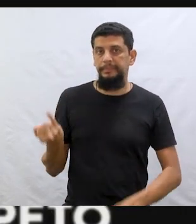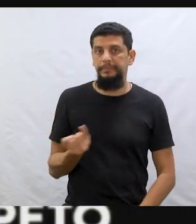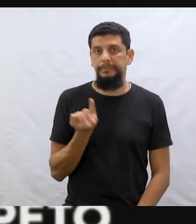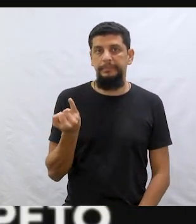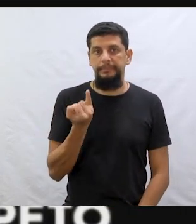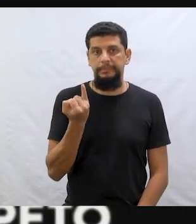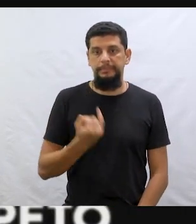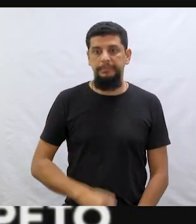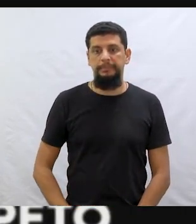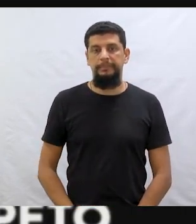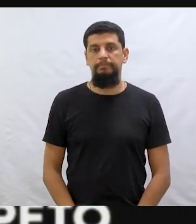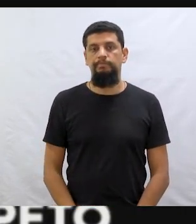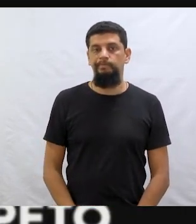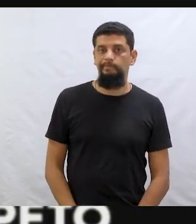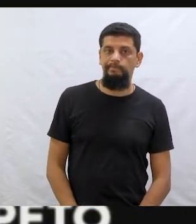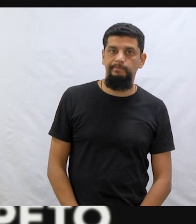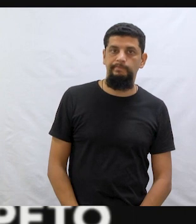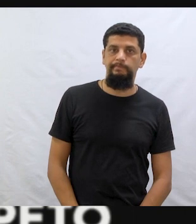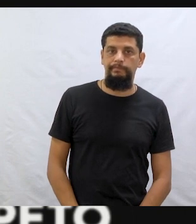importante.